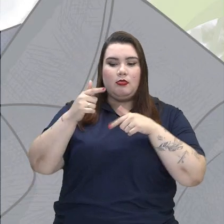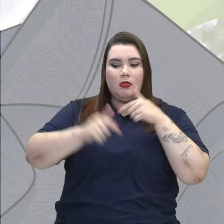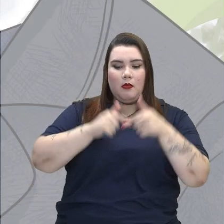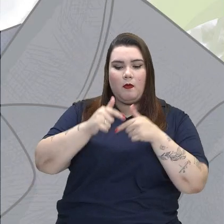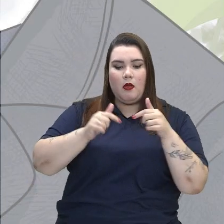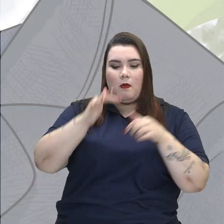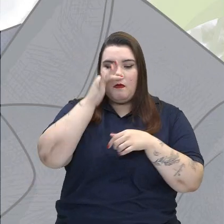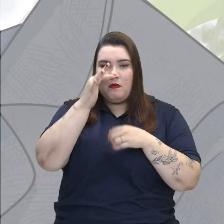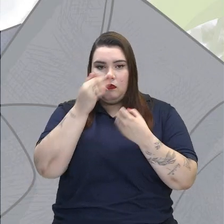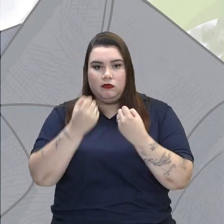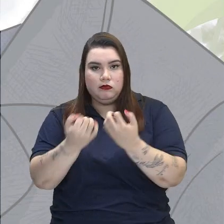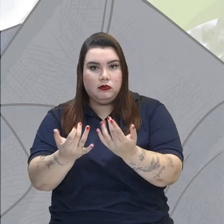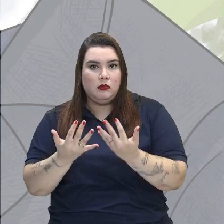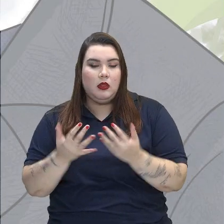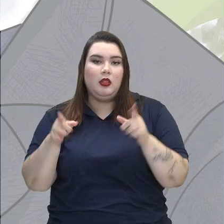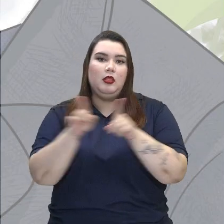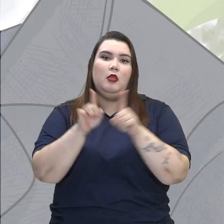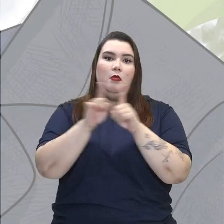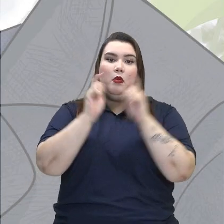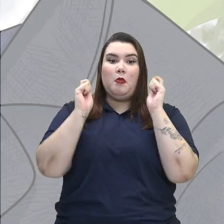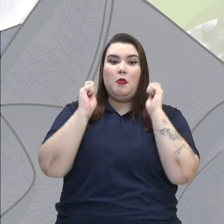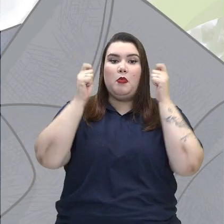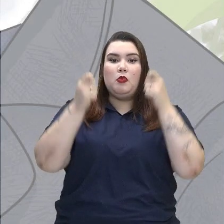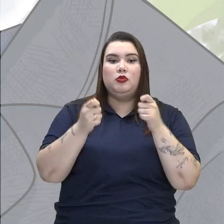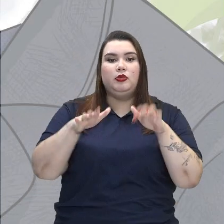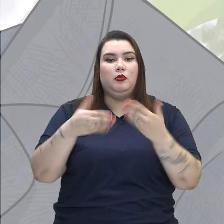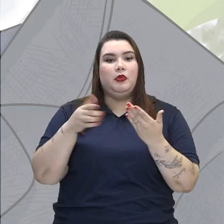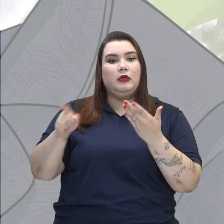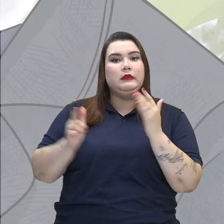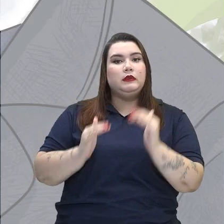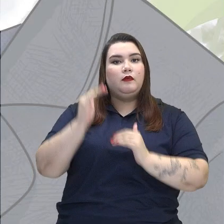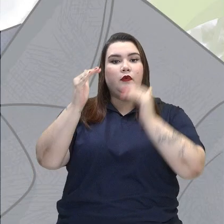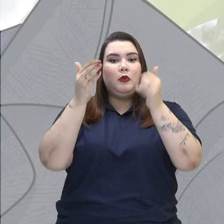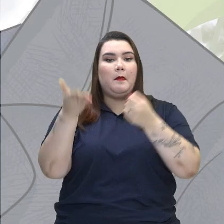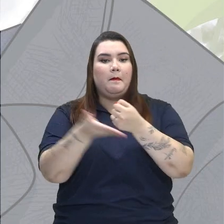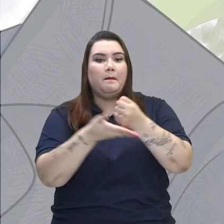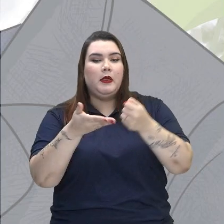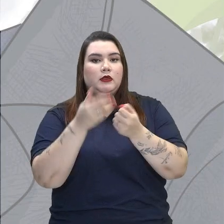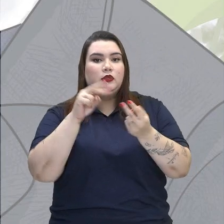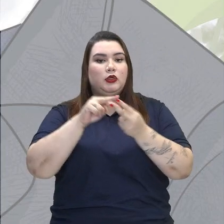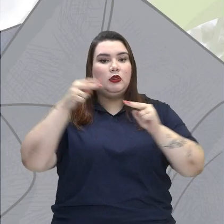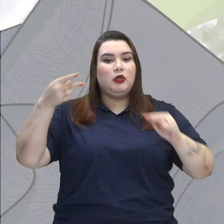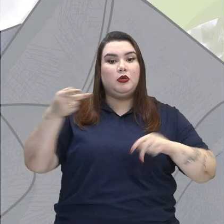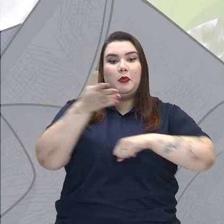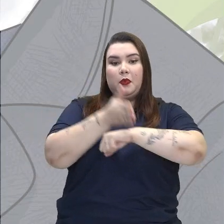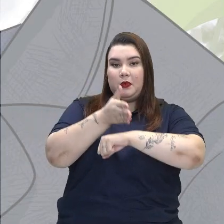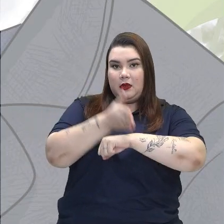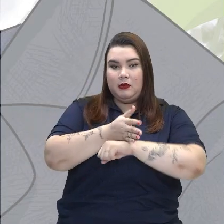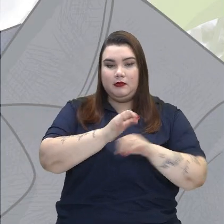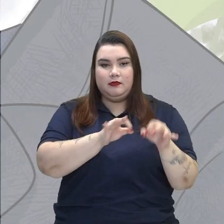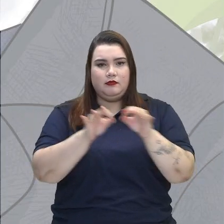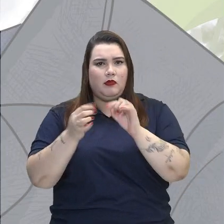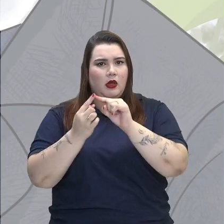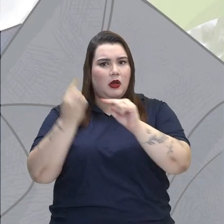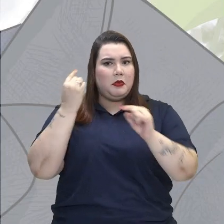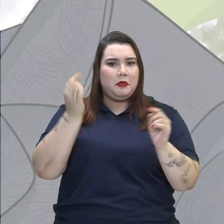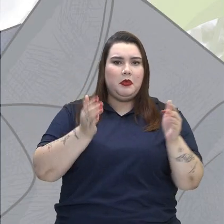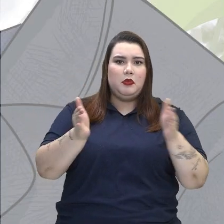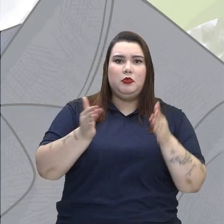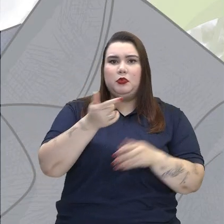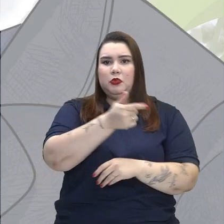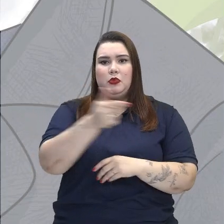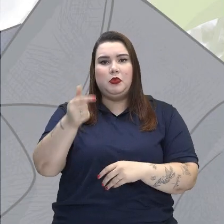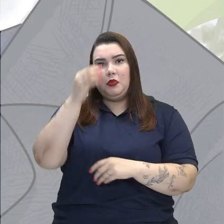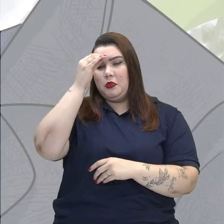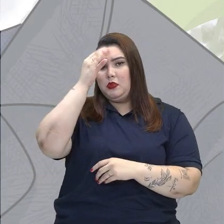ordem dos agostinianos, e ele desenvolveu as bases da genética moderna. Na época de Mendel, não se tinha conhecimento